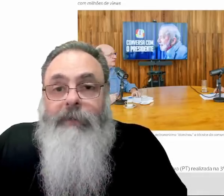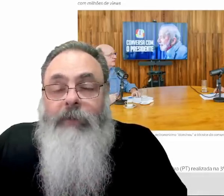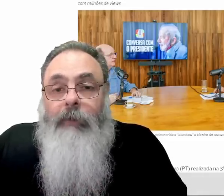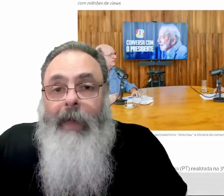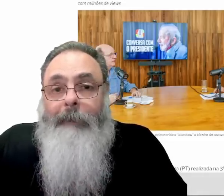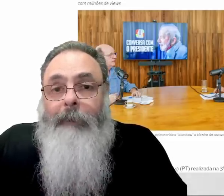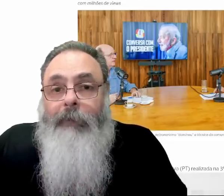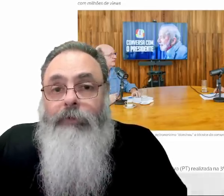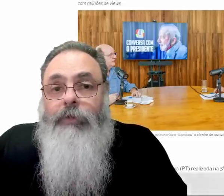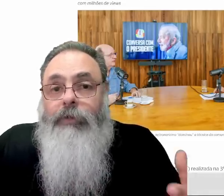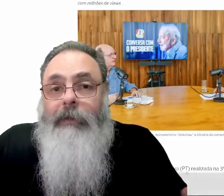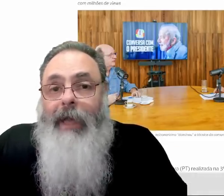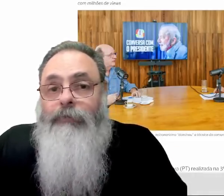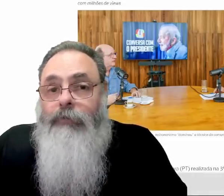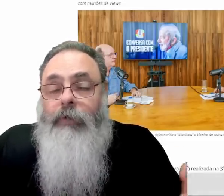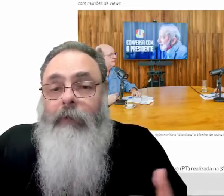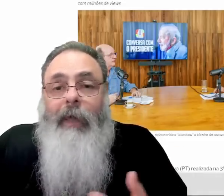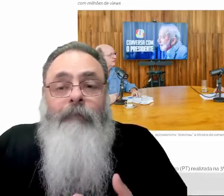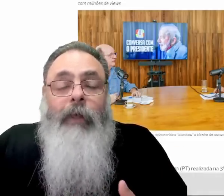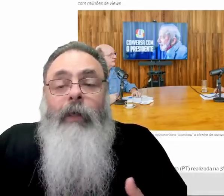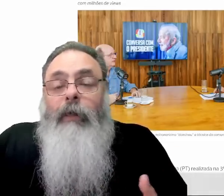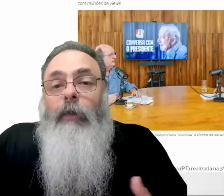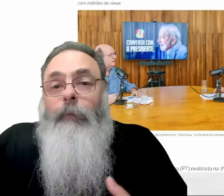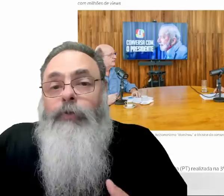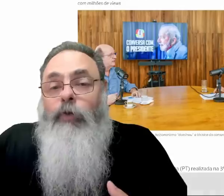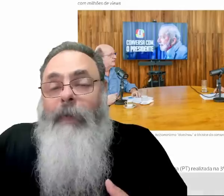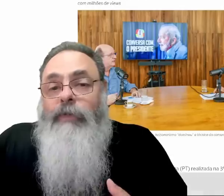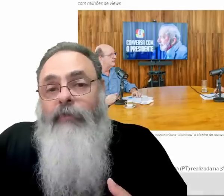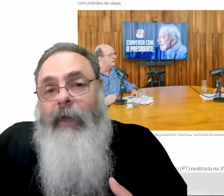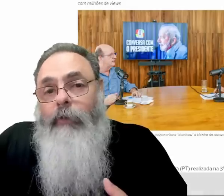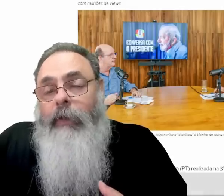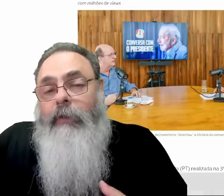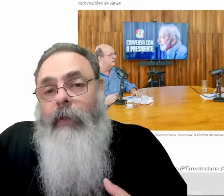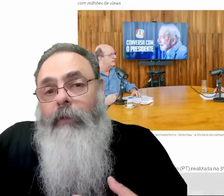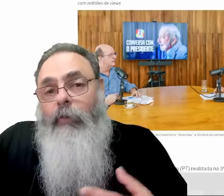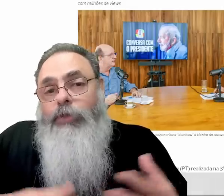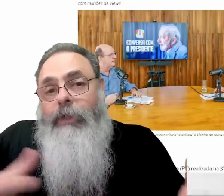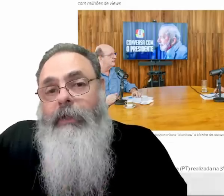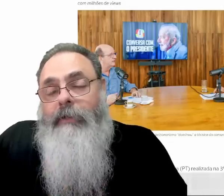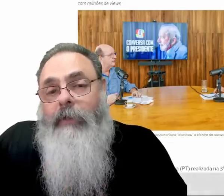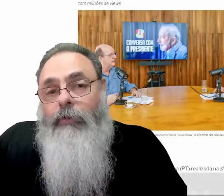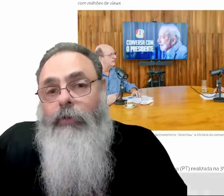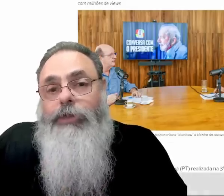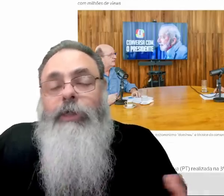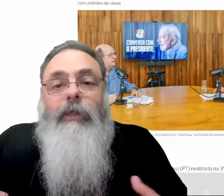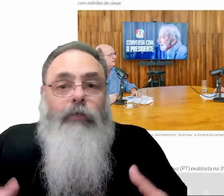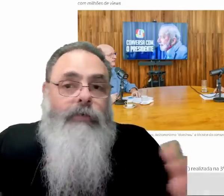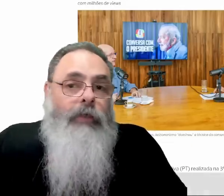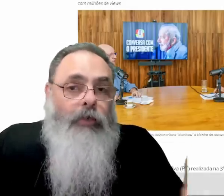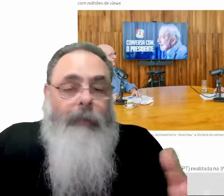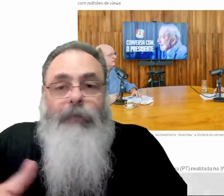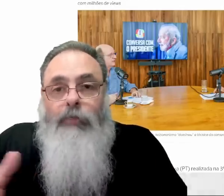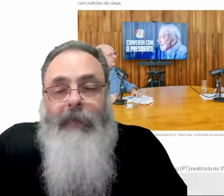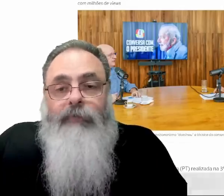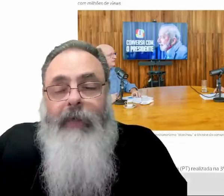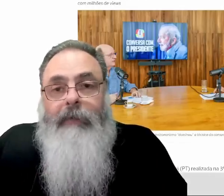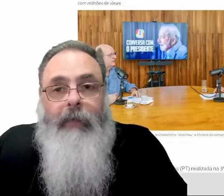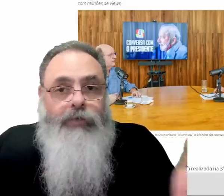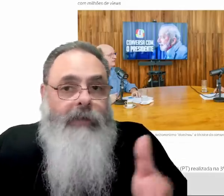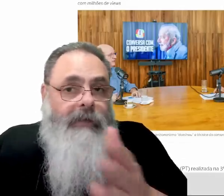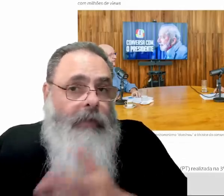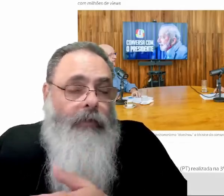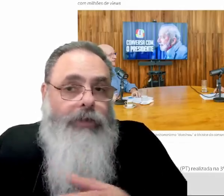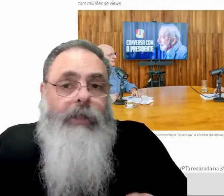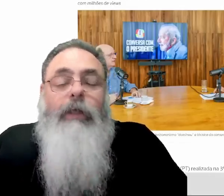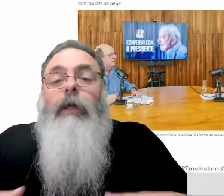não tem dinheiro para celular para plano de dados no celular e o pessoal mais velho que tem ojeriza a tecnologia né Não tô dizendo que toda pessoa mais velha